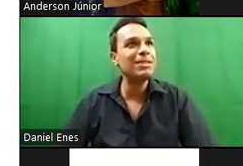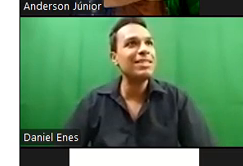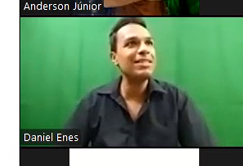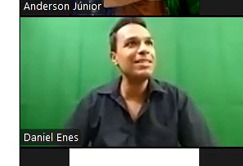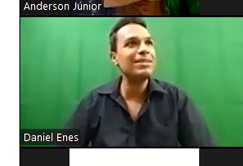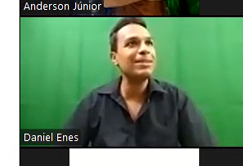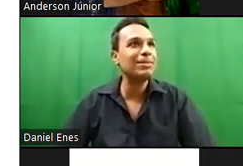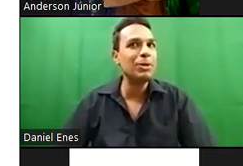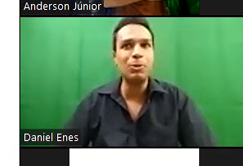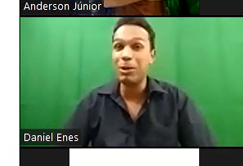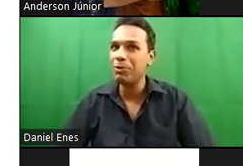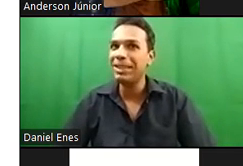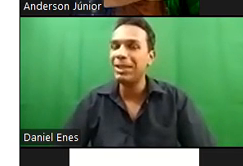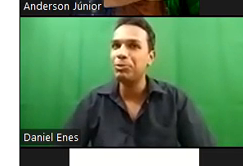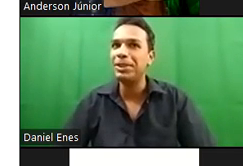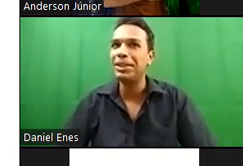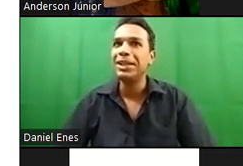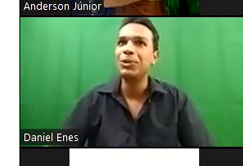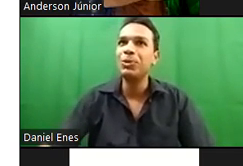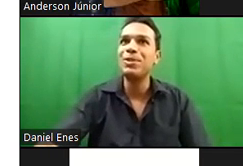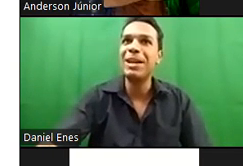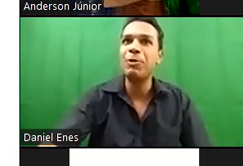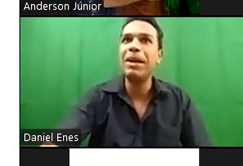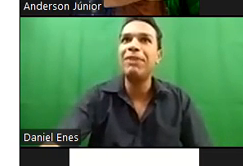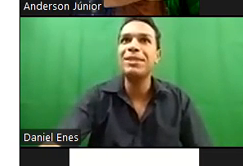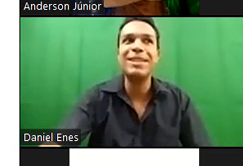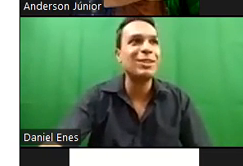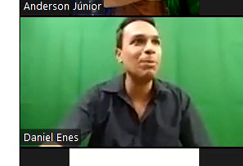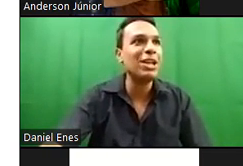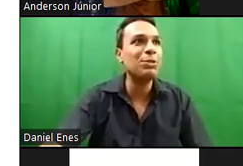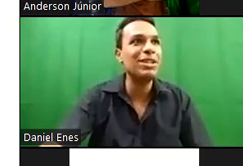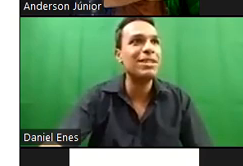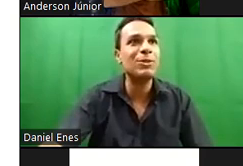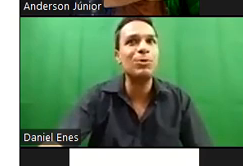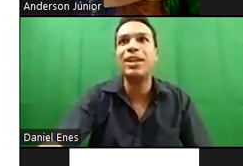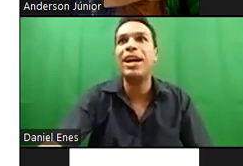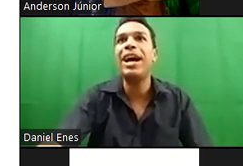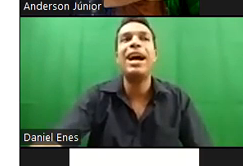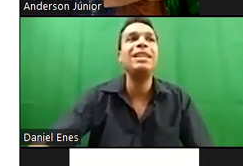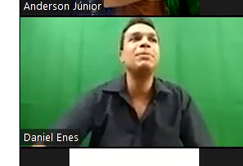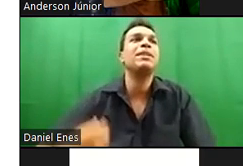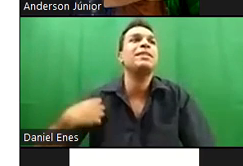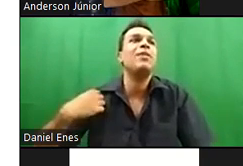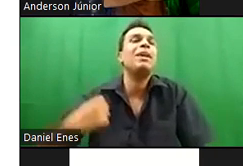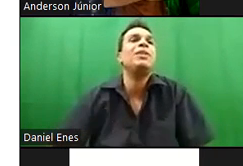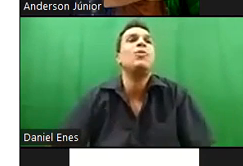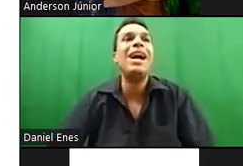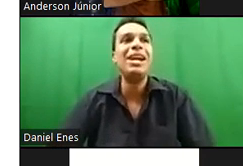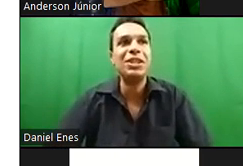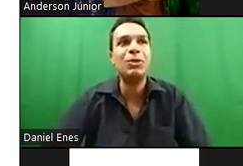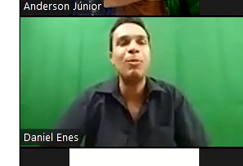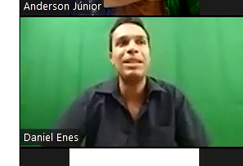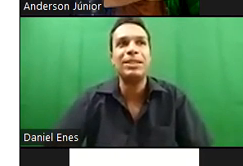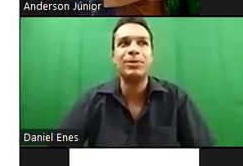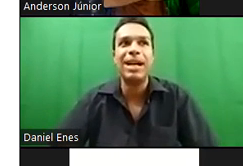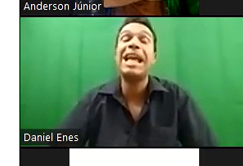ser se... Agora fiquei na dúvida, porque eu não consegui acompanhar. Franciane, então me responde a segunda. A Libras é uma linguagem ou